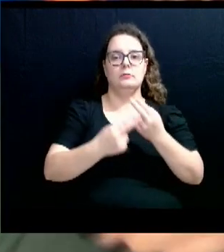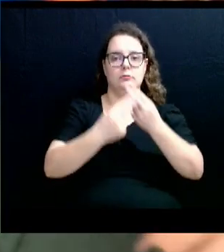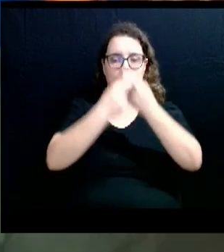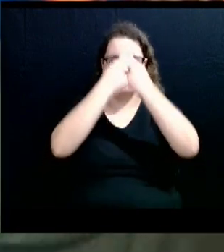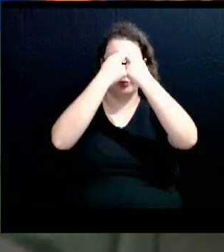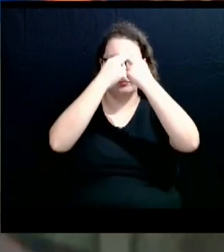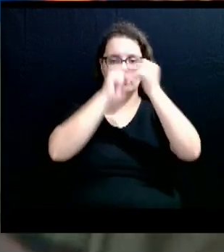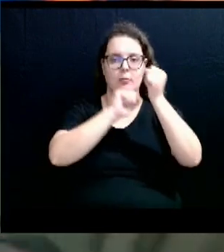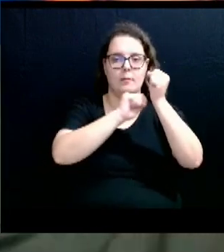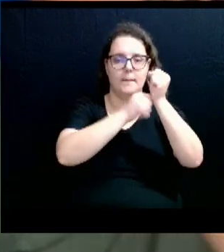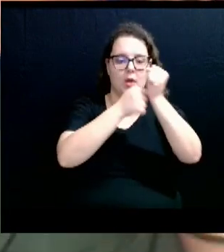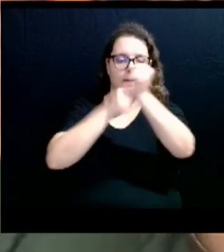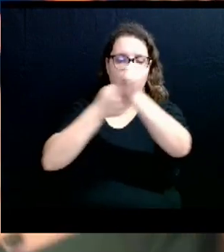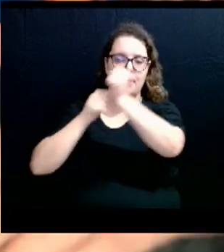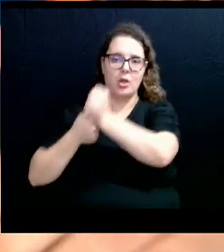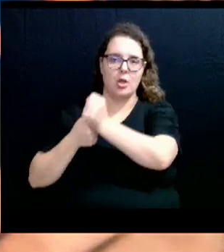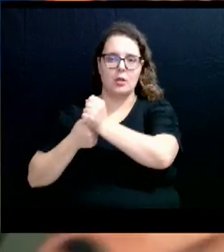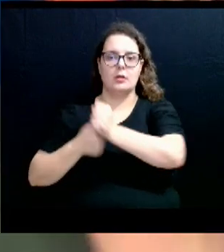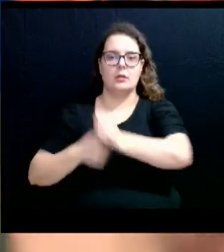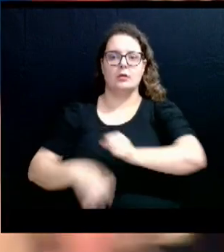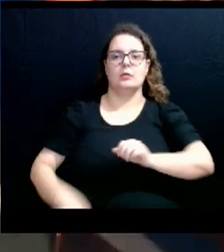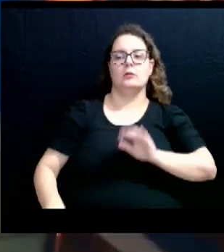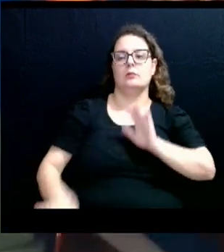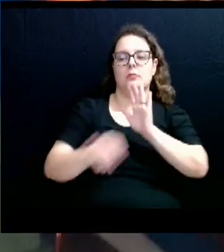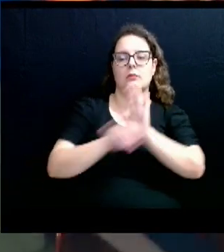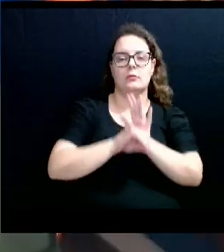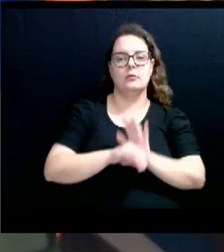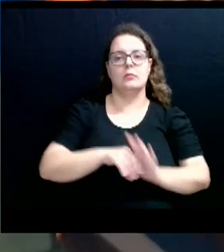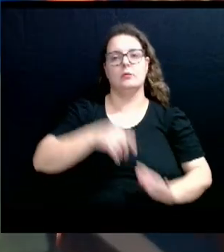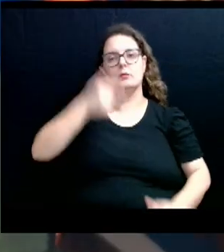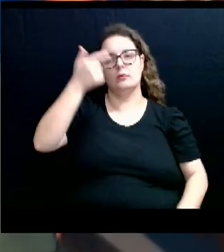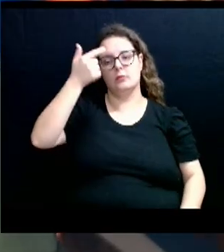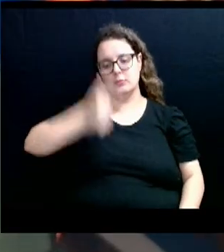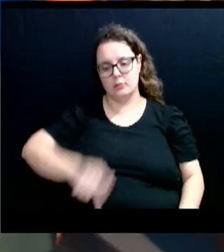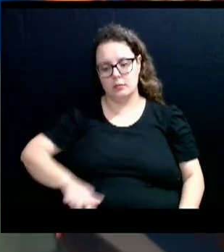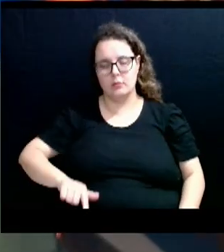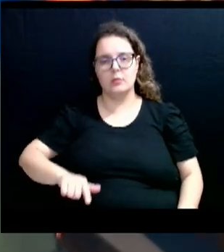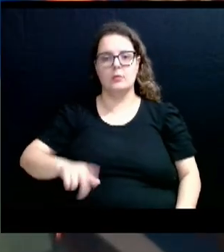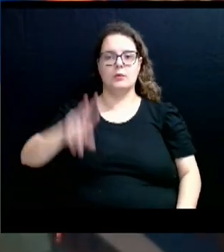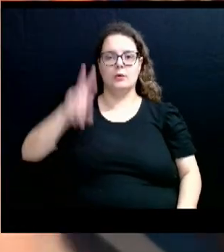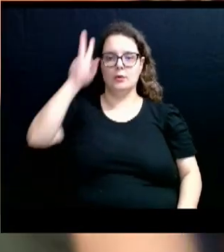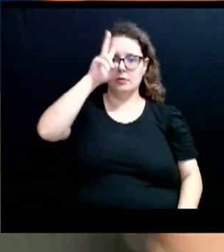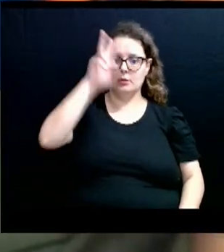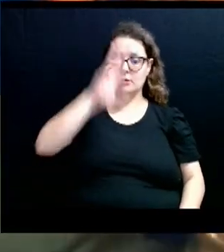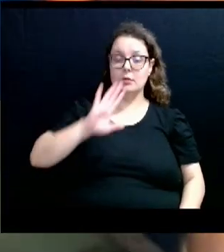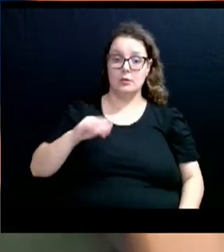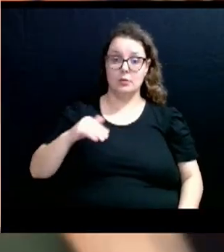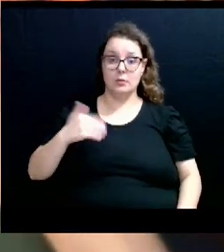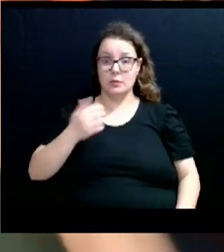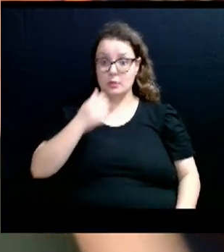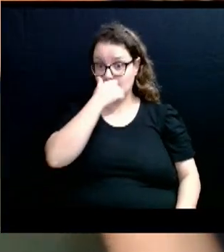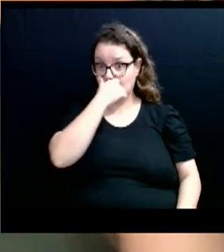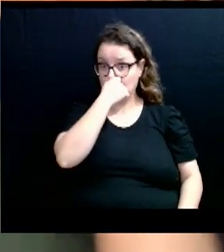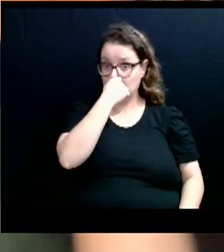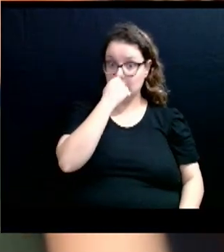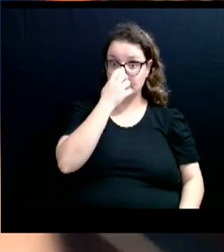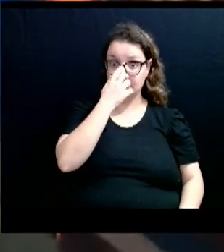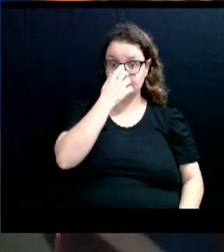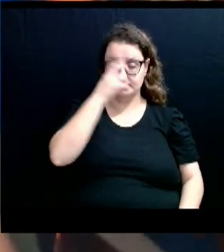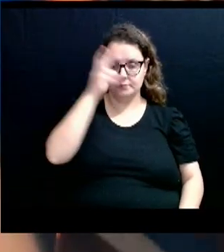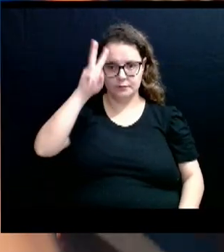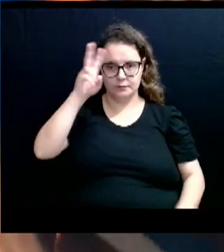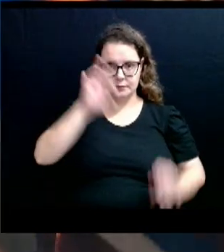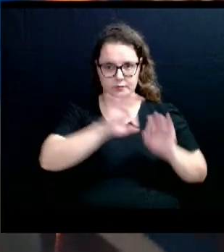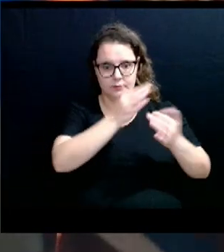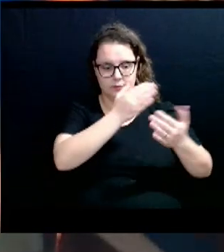sua autenticidade, na sua continuidade. Então, quando a gente pensa na história dos nossos ancestrais, como